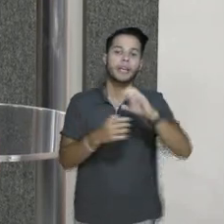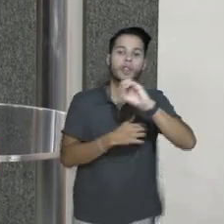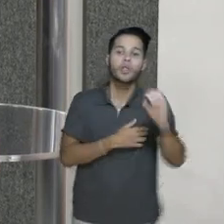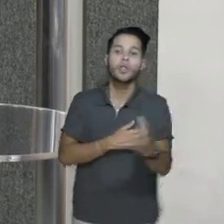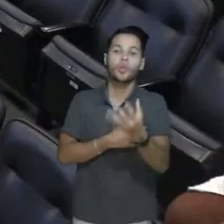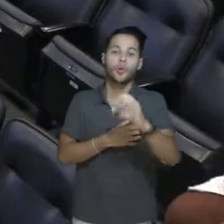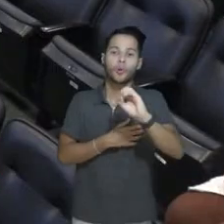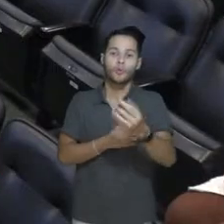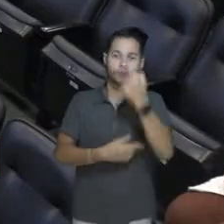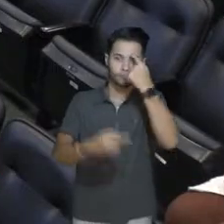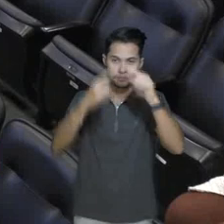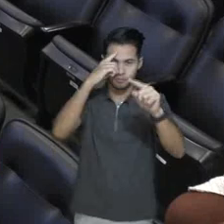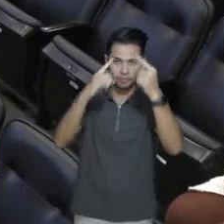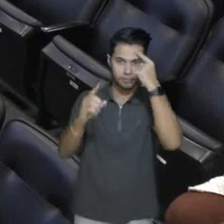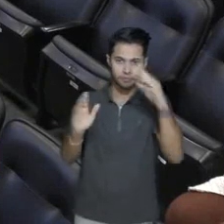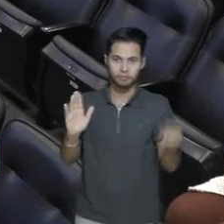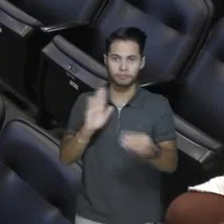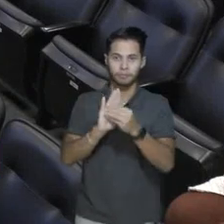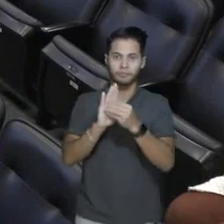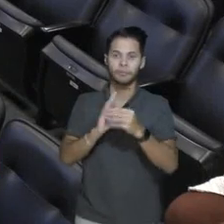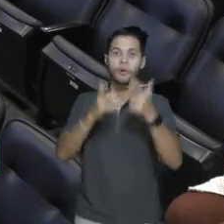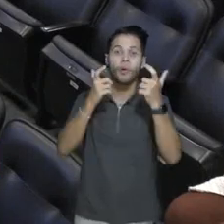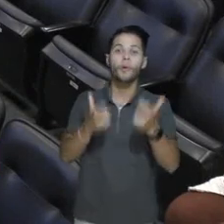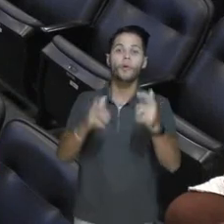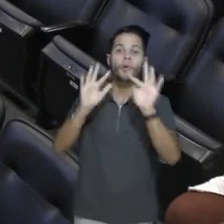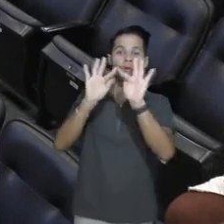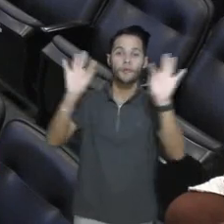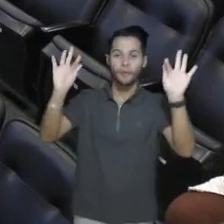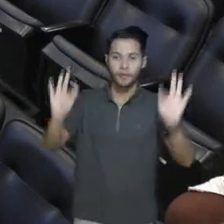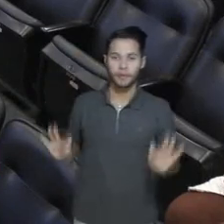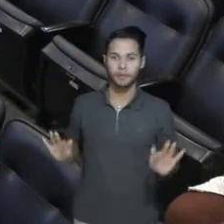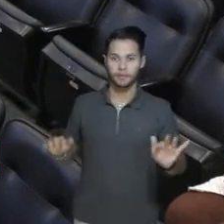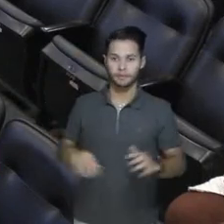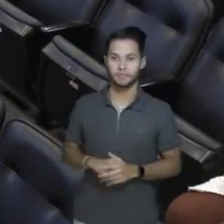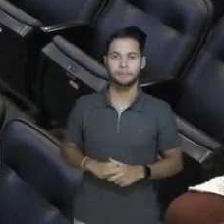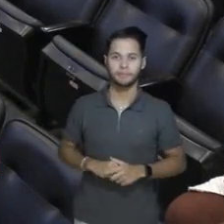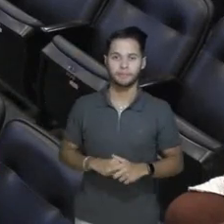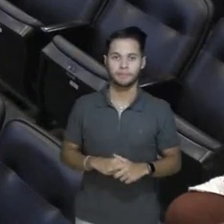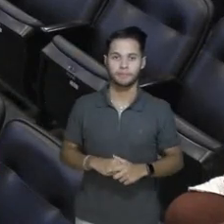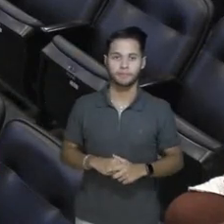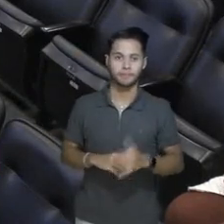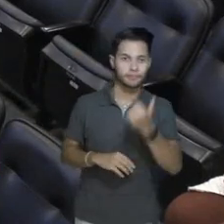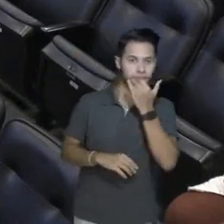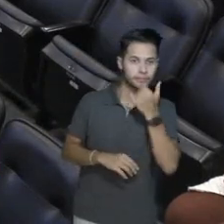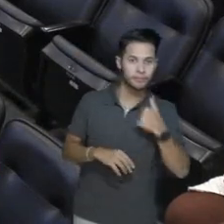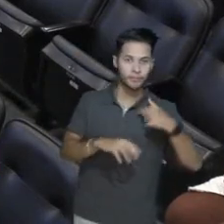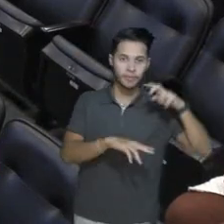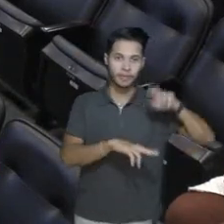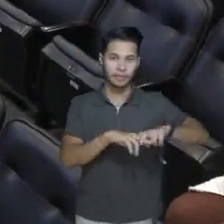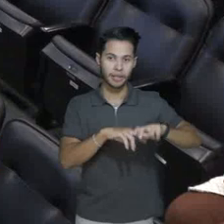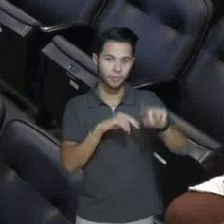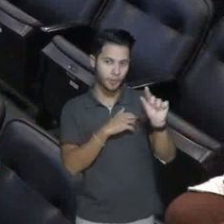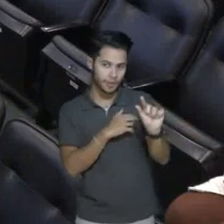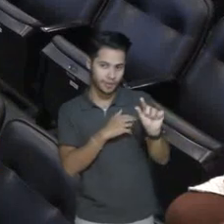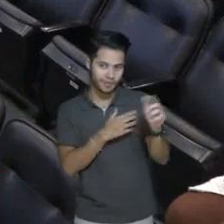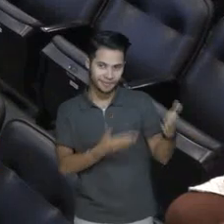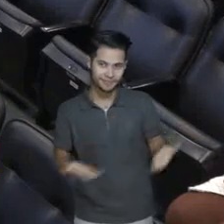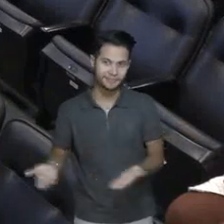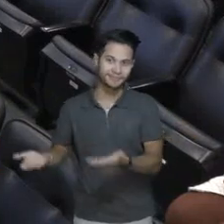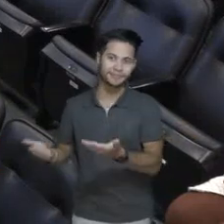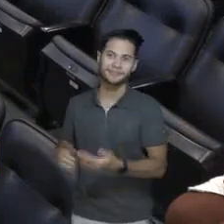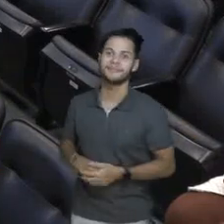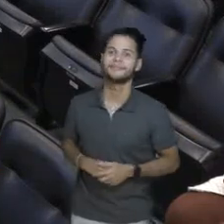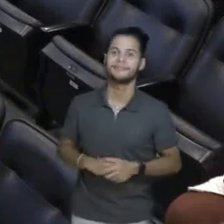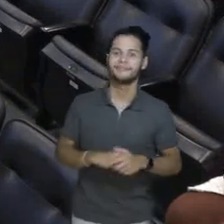é isso obrigado vou pedir para o Teco sentar um pouco ali Teco eh